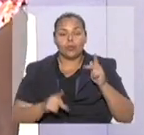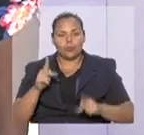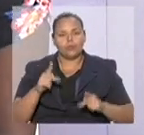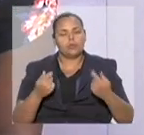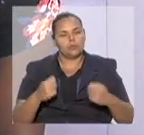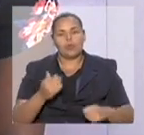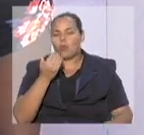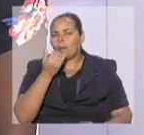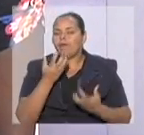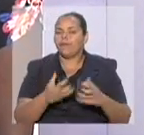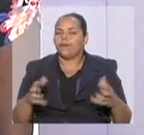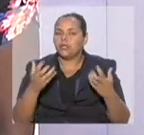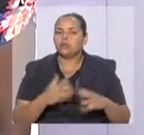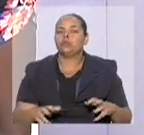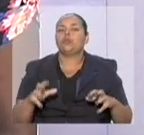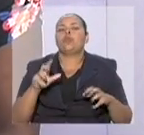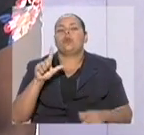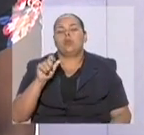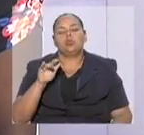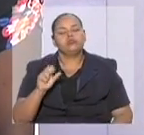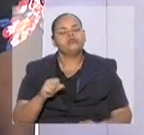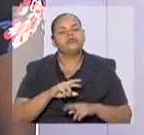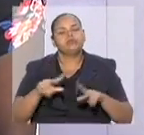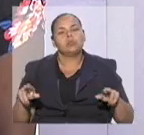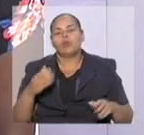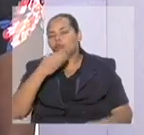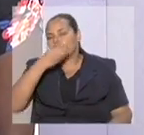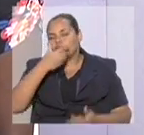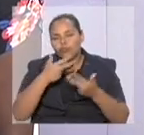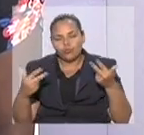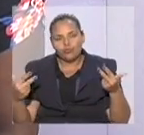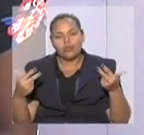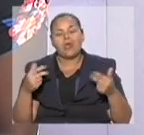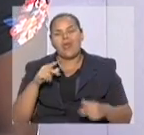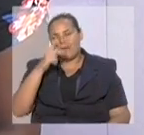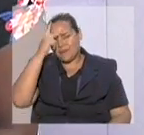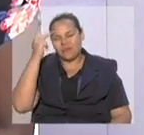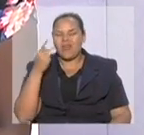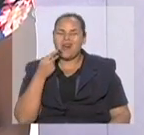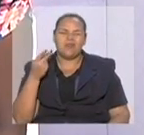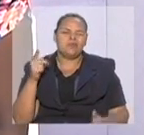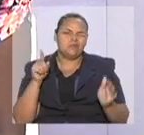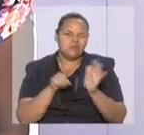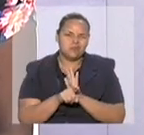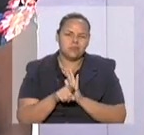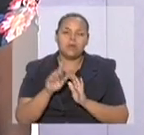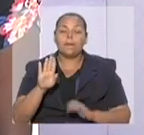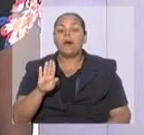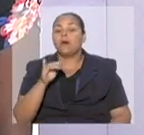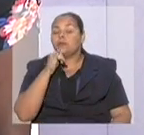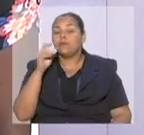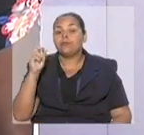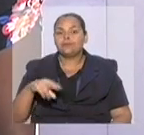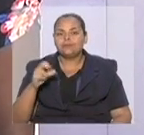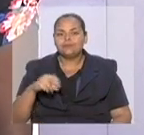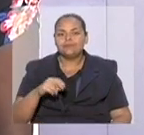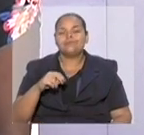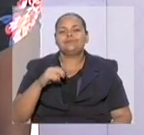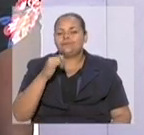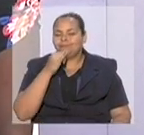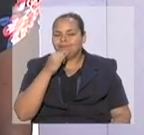população, tem que comer verdura, legumes, comer frutas, aí tem gente que pergunta, mas e os agrotóxicos, eles